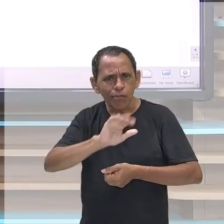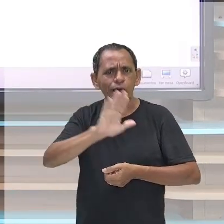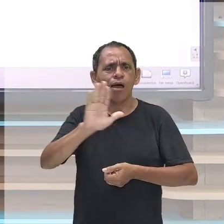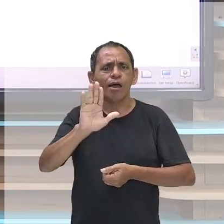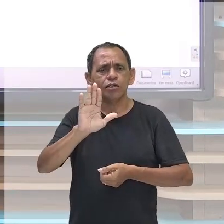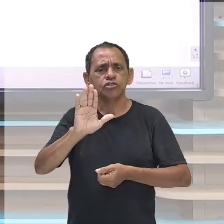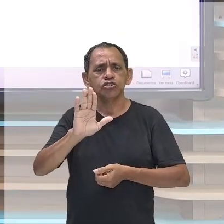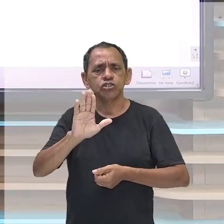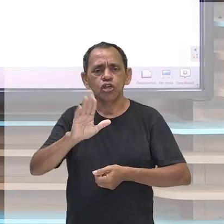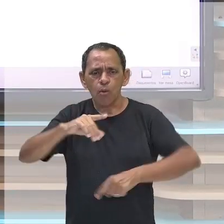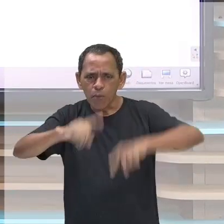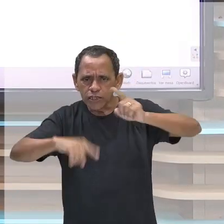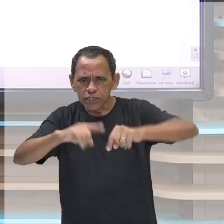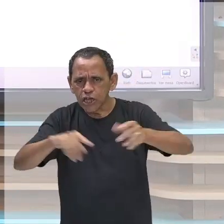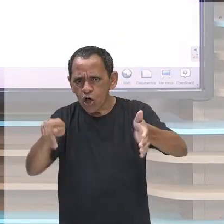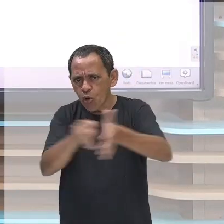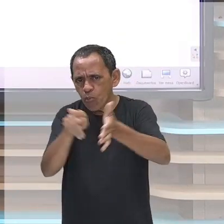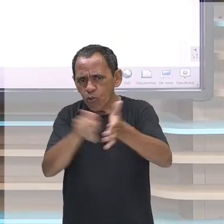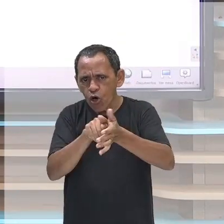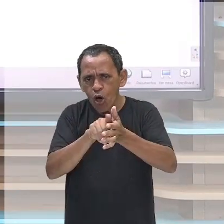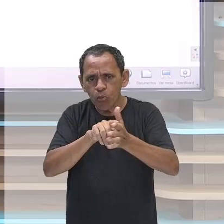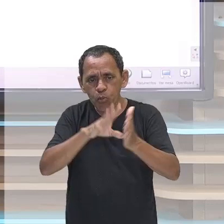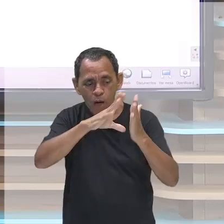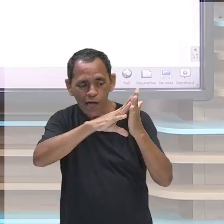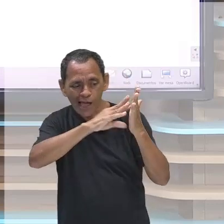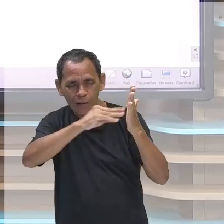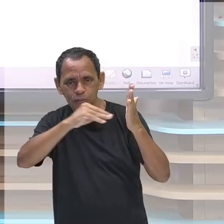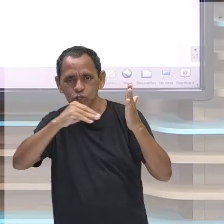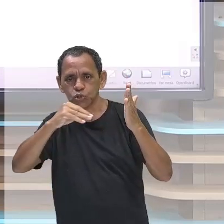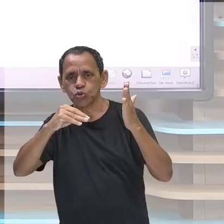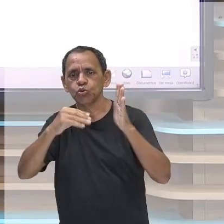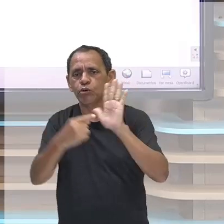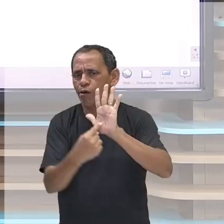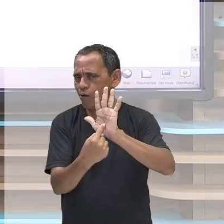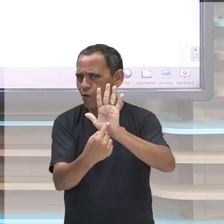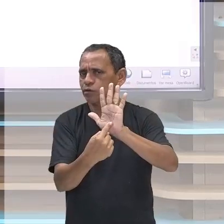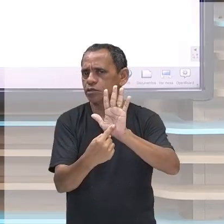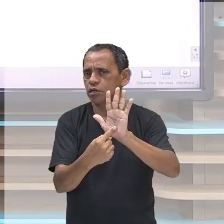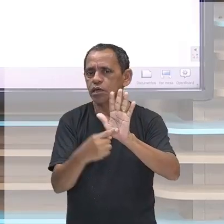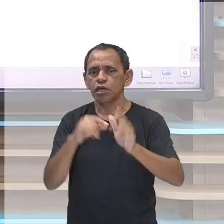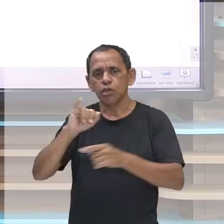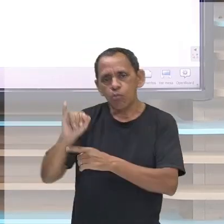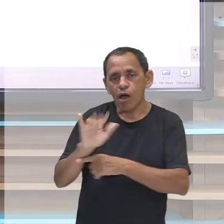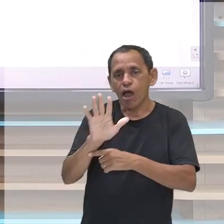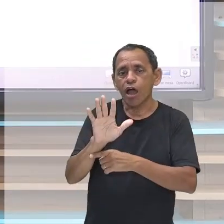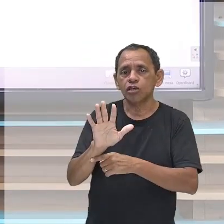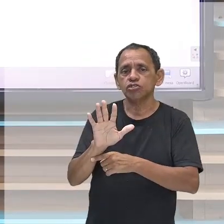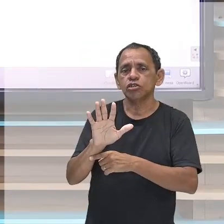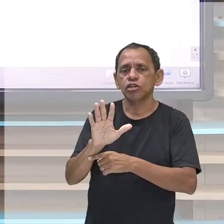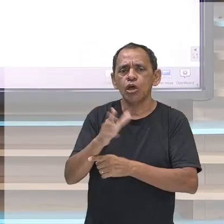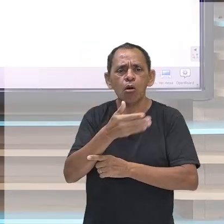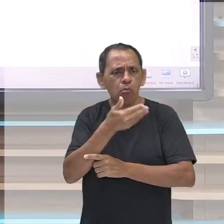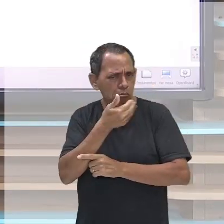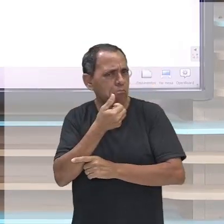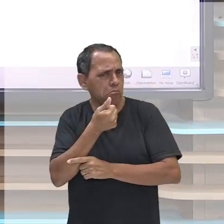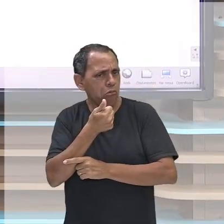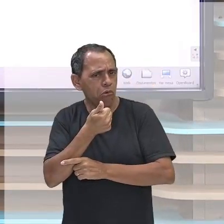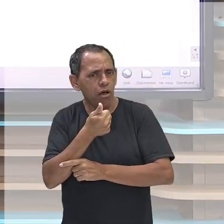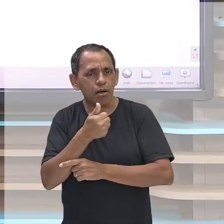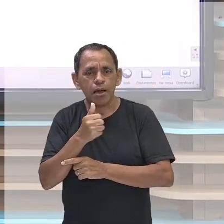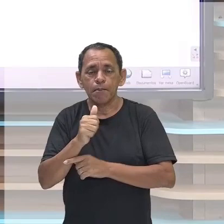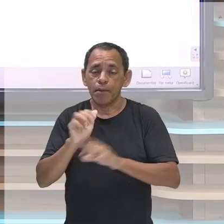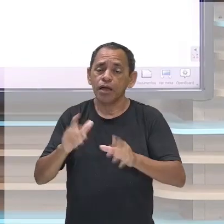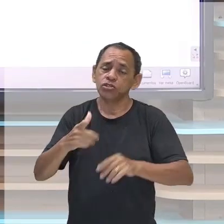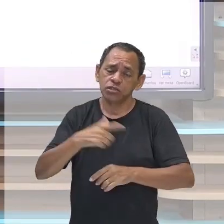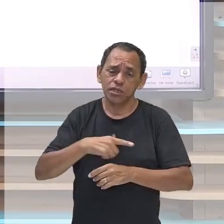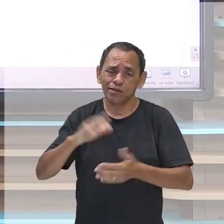nós temos satélites que têm resoluções maiores e satélites com resoluções menores. A gente